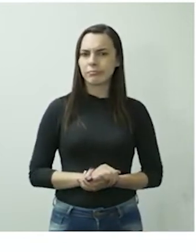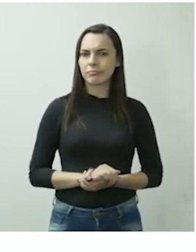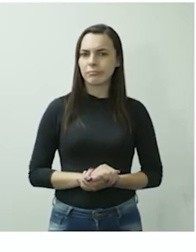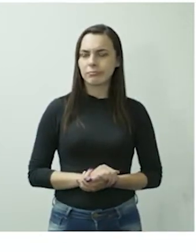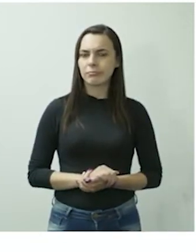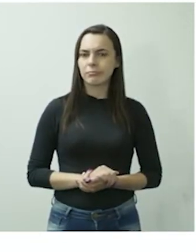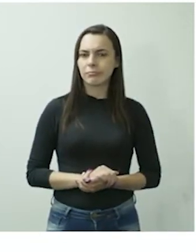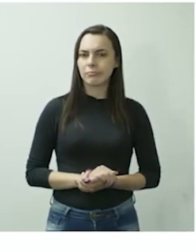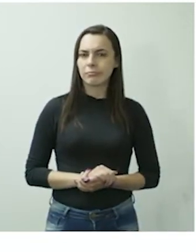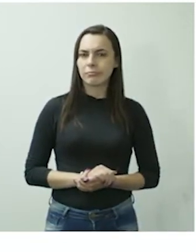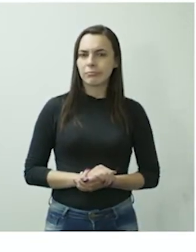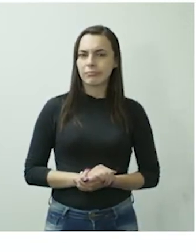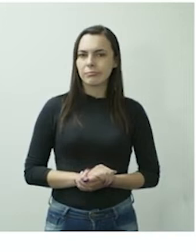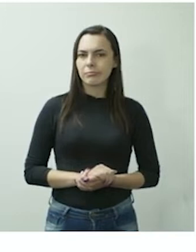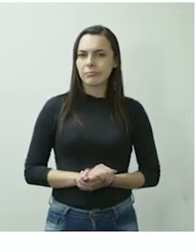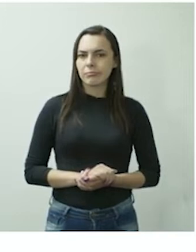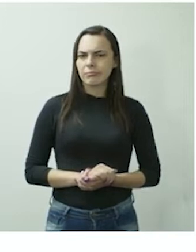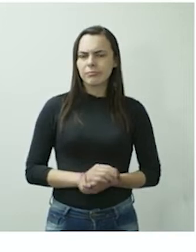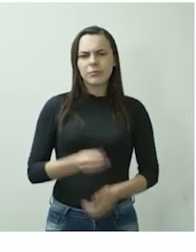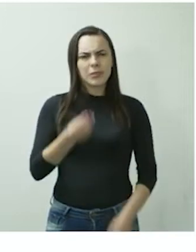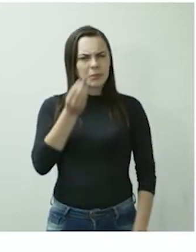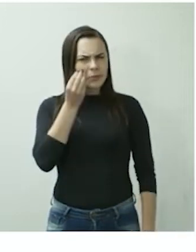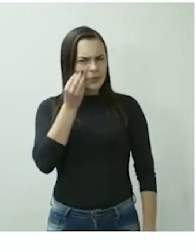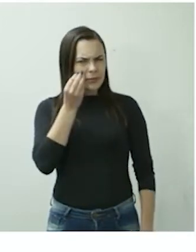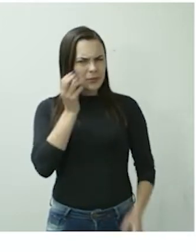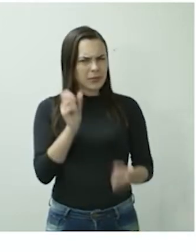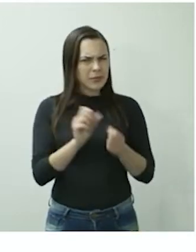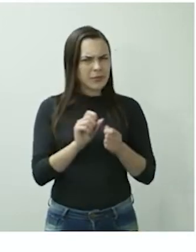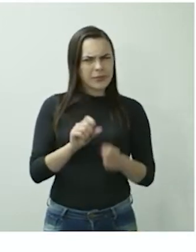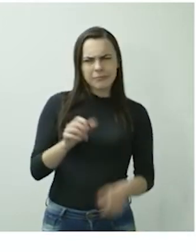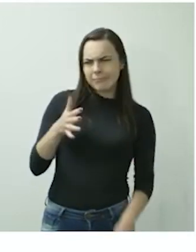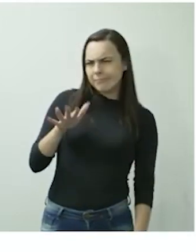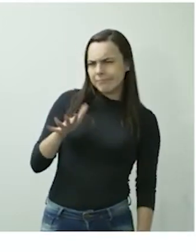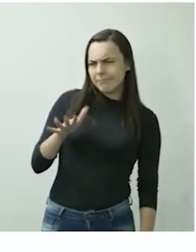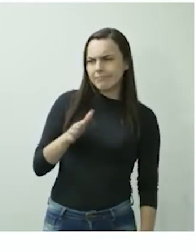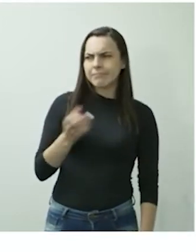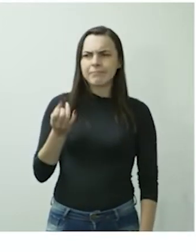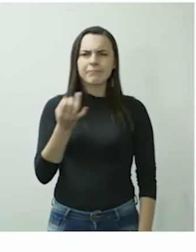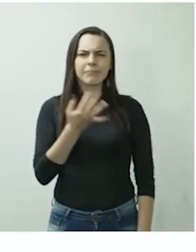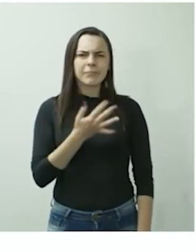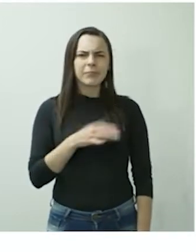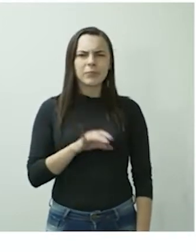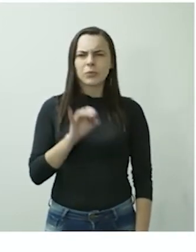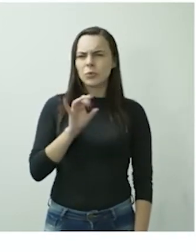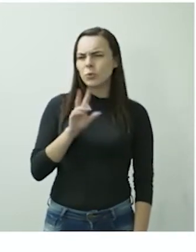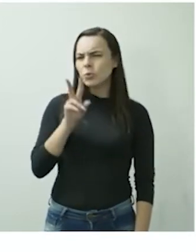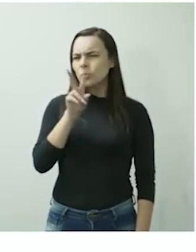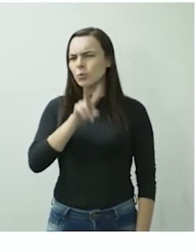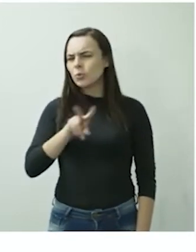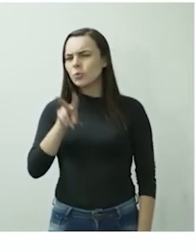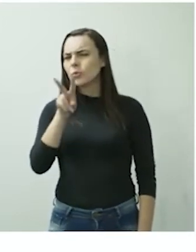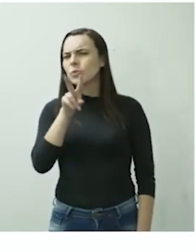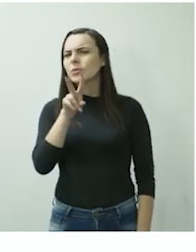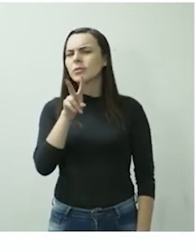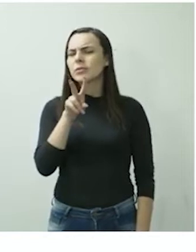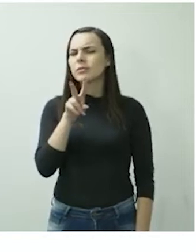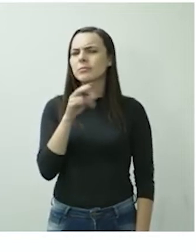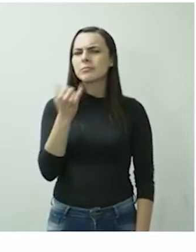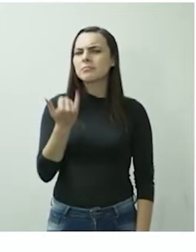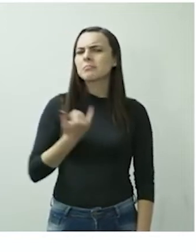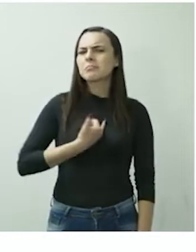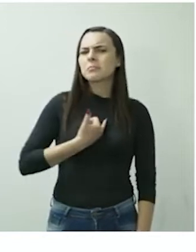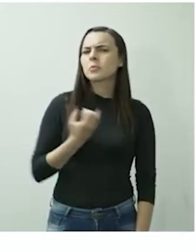vamos tentar fazer sem contar? Fazer uma estimativa? Só a gente olhando e dizendo